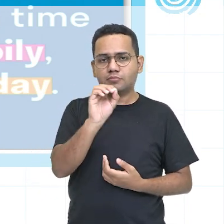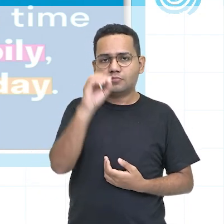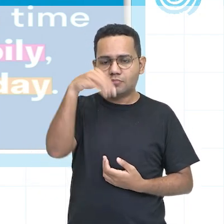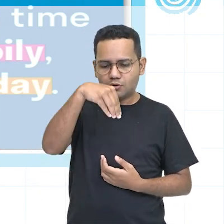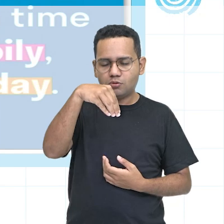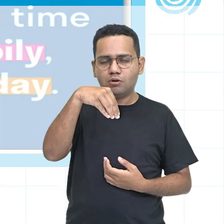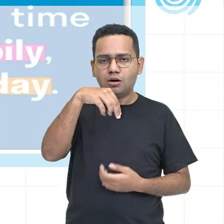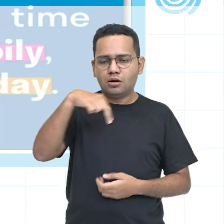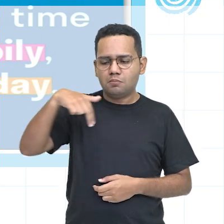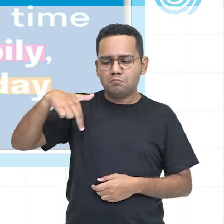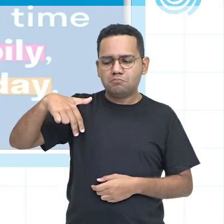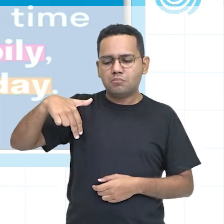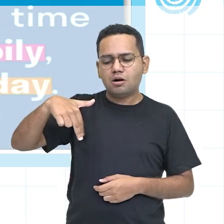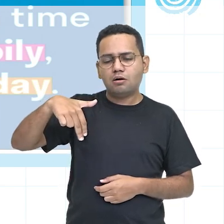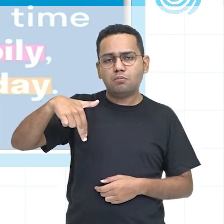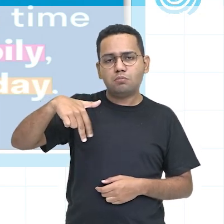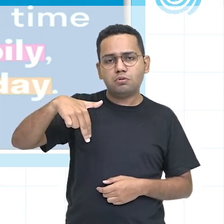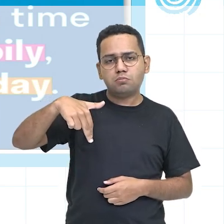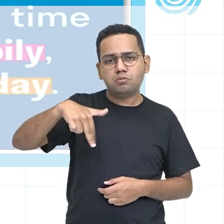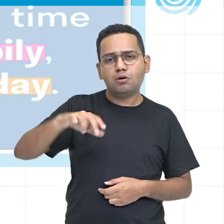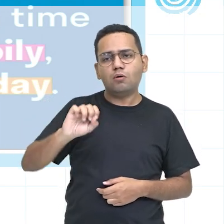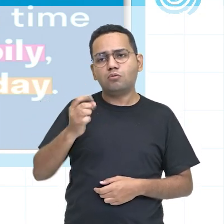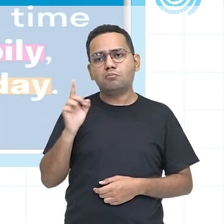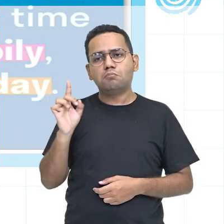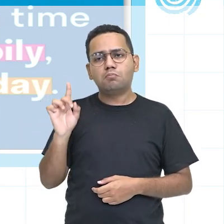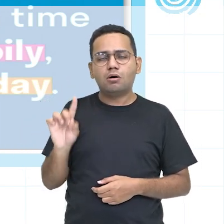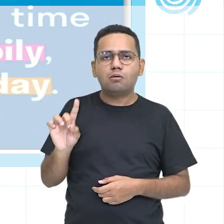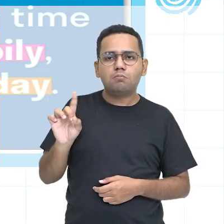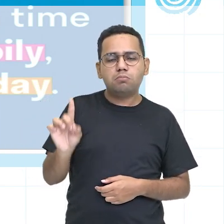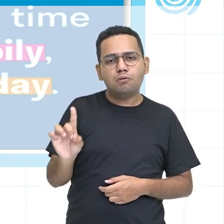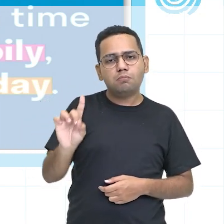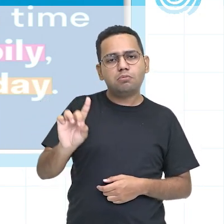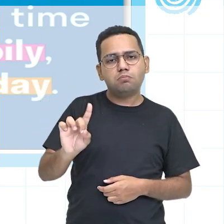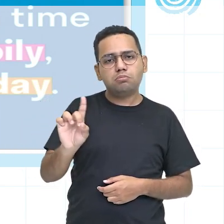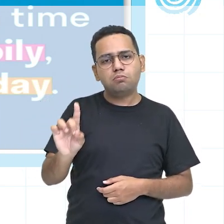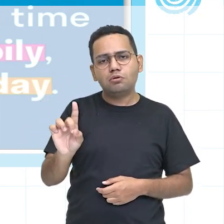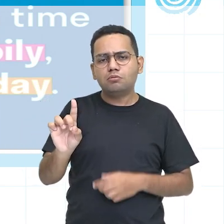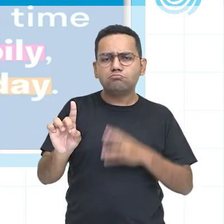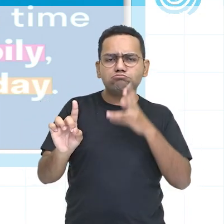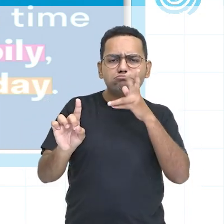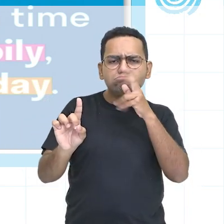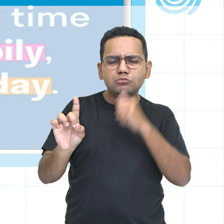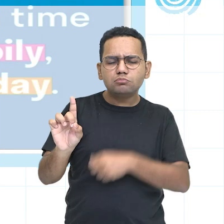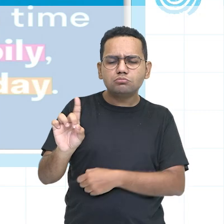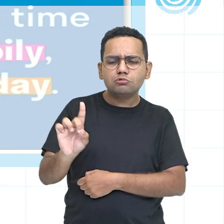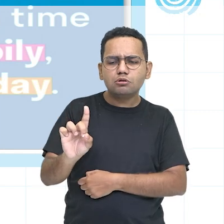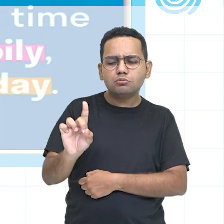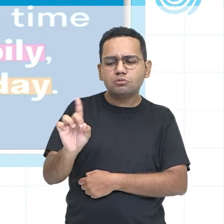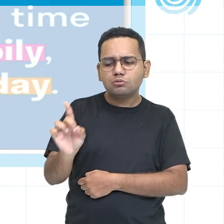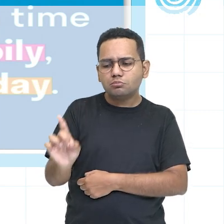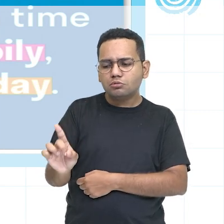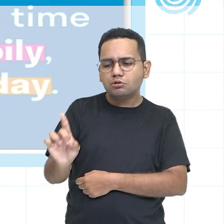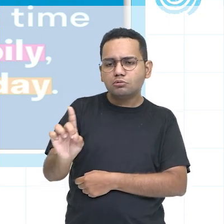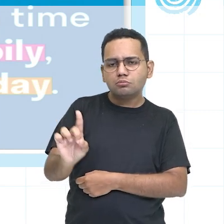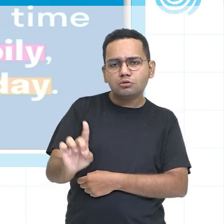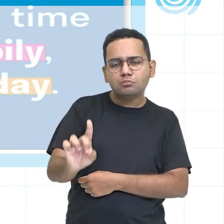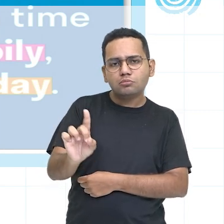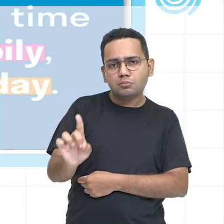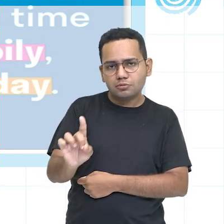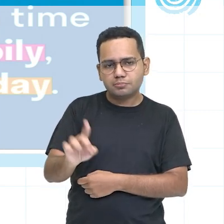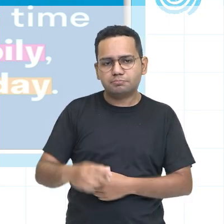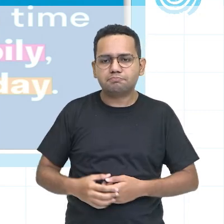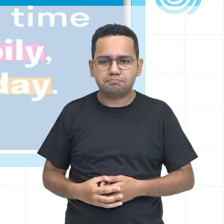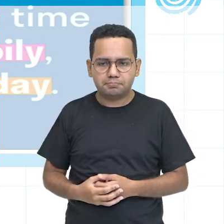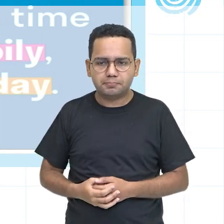slowly, lentamente. Slowly, a palavrinha slow quer dizer lento, slowly, lentamente. E aqui eu já